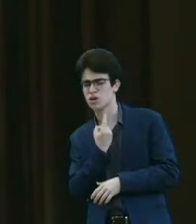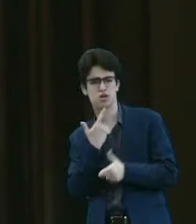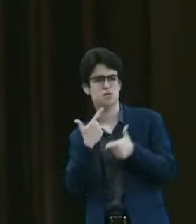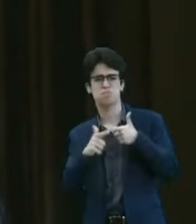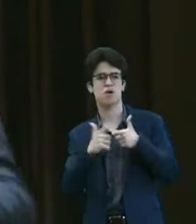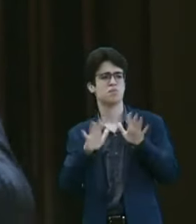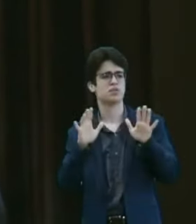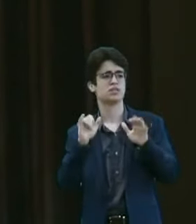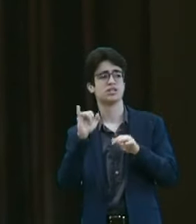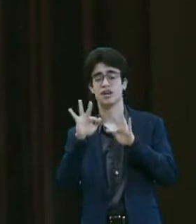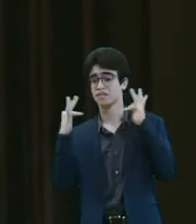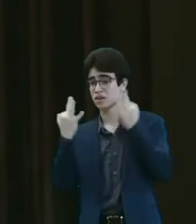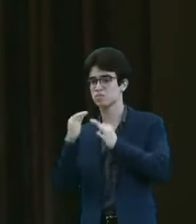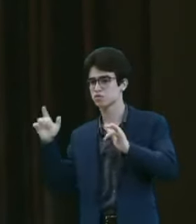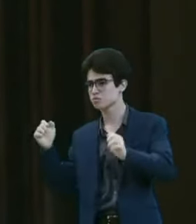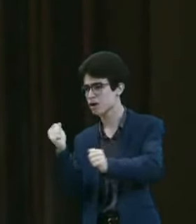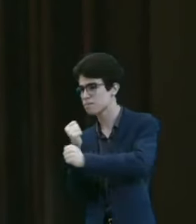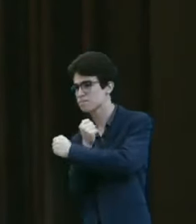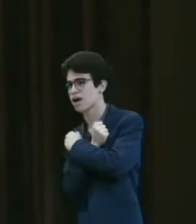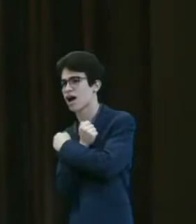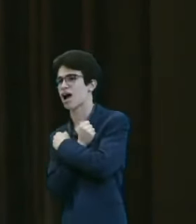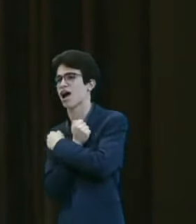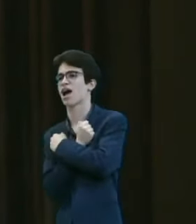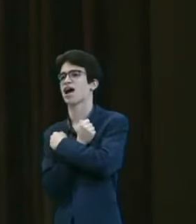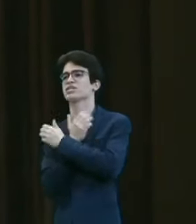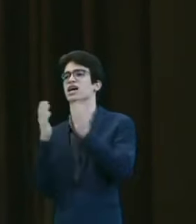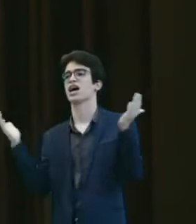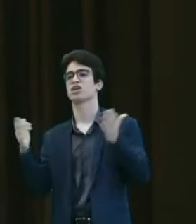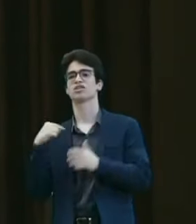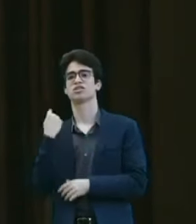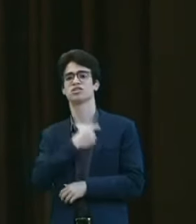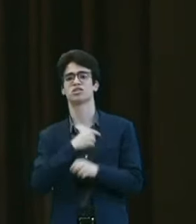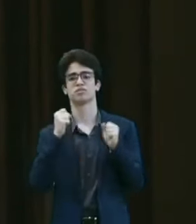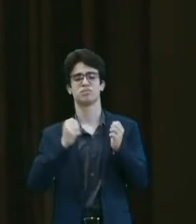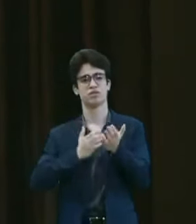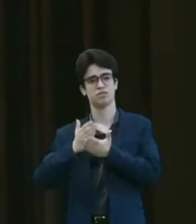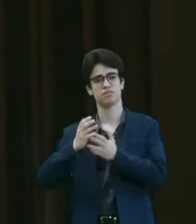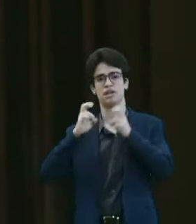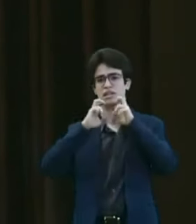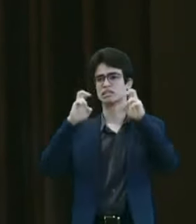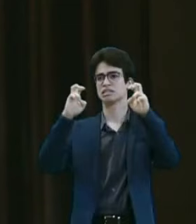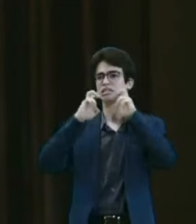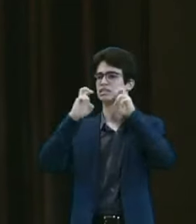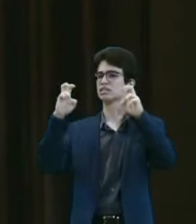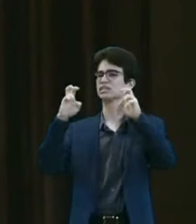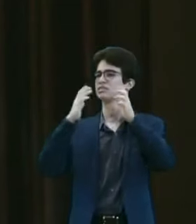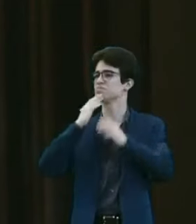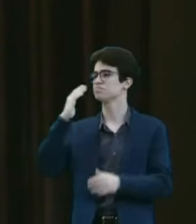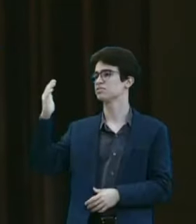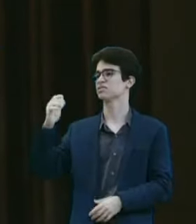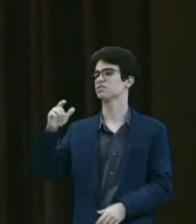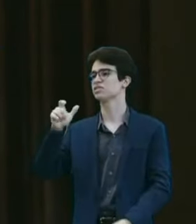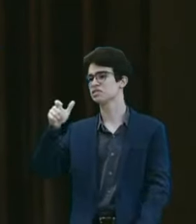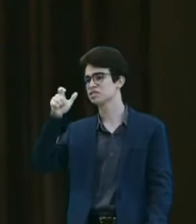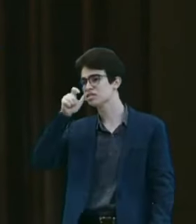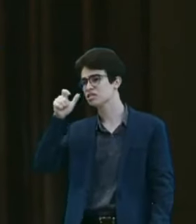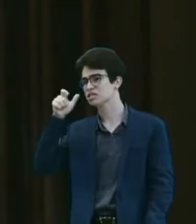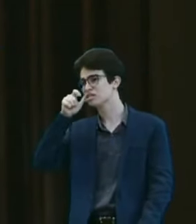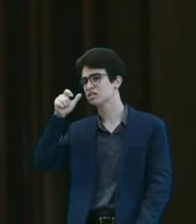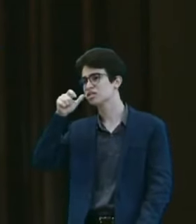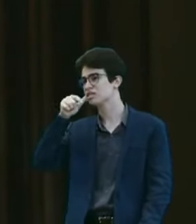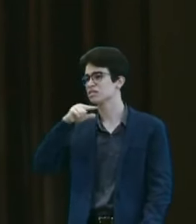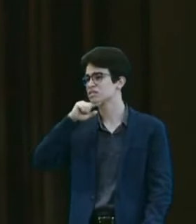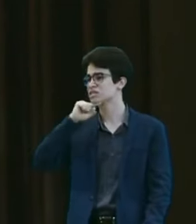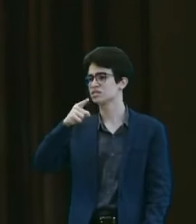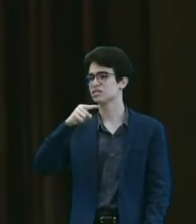problema. Se você está com alguém da família, abraça aí agora e nós vamos levantar um clamor. O inimigo não vai tocar